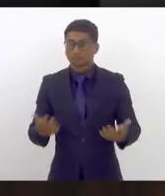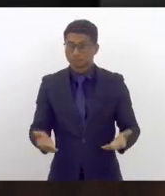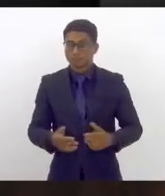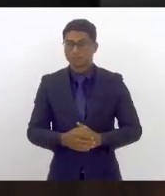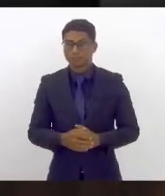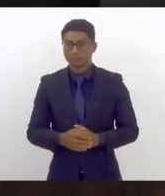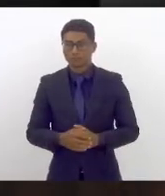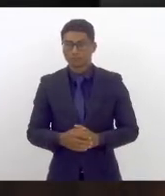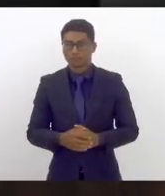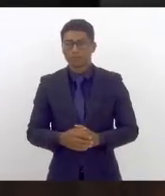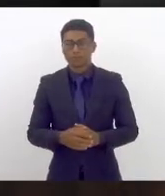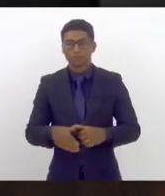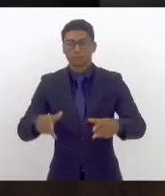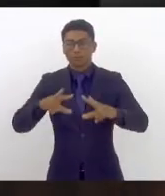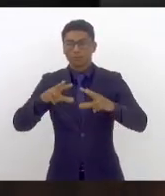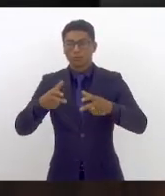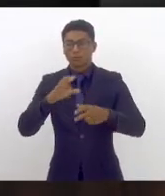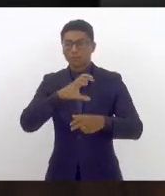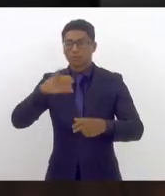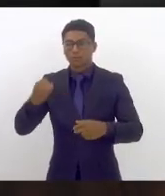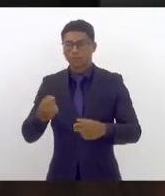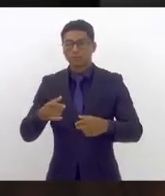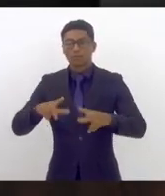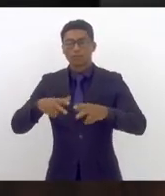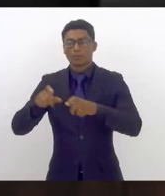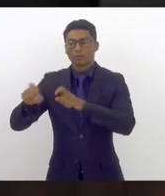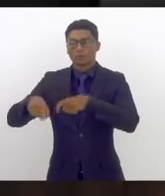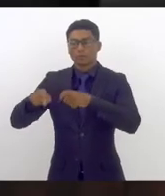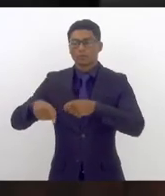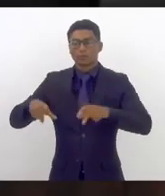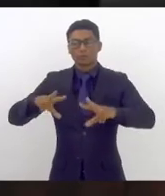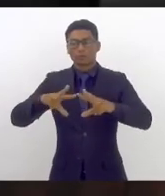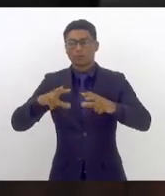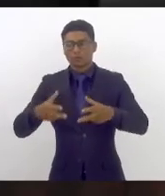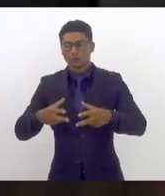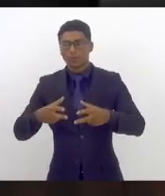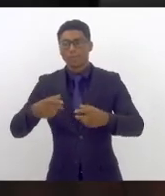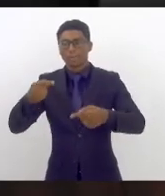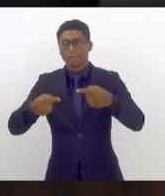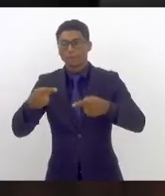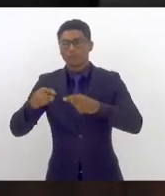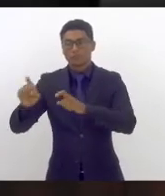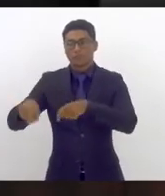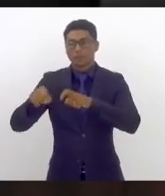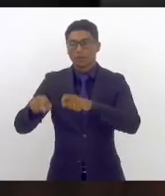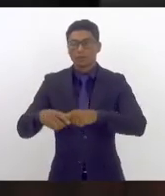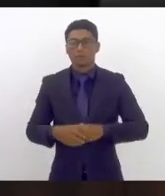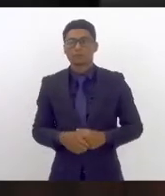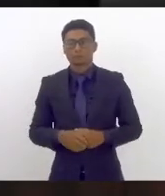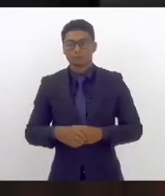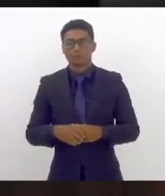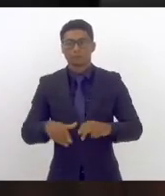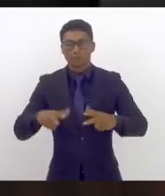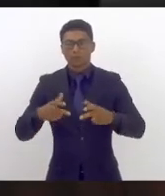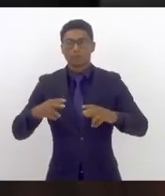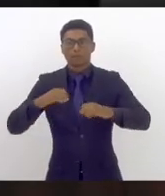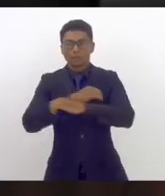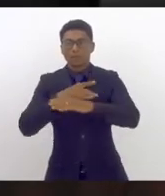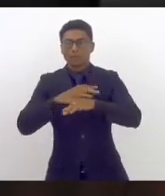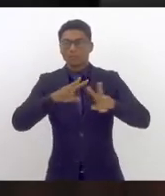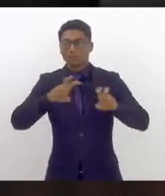comissões Justiça de Cultura de agricultura de pecuária e política Rural agrária e assuntos municipais